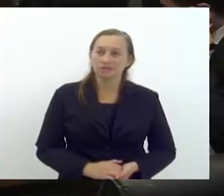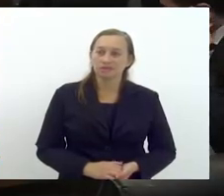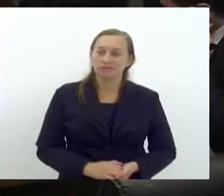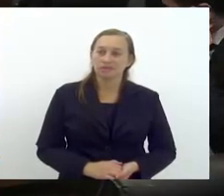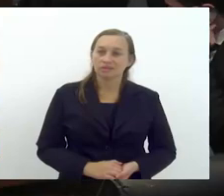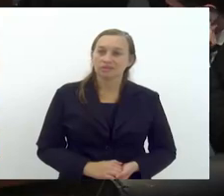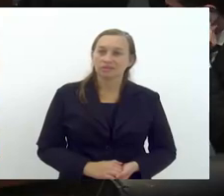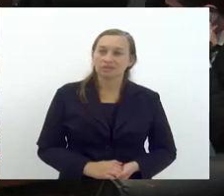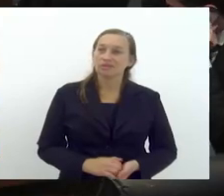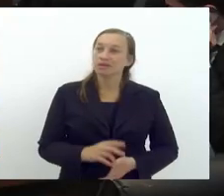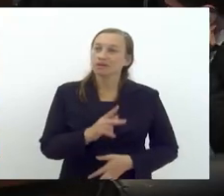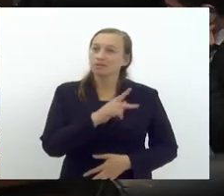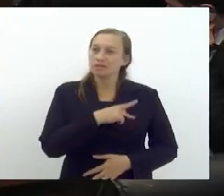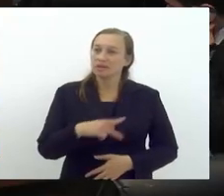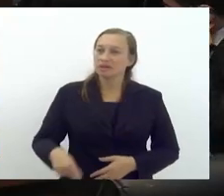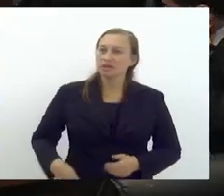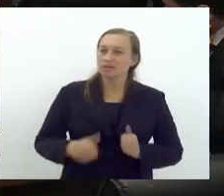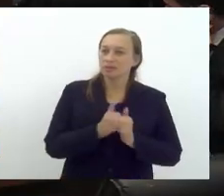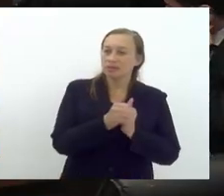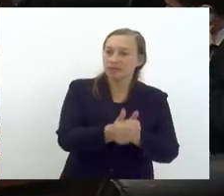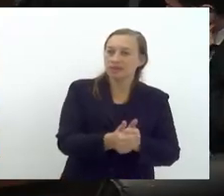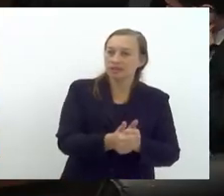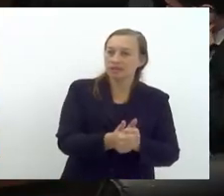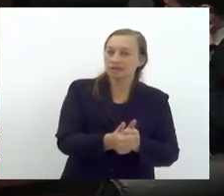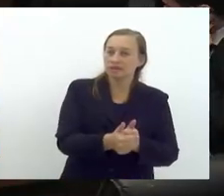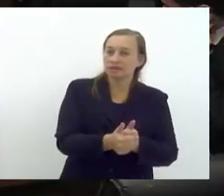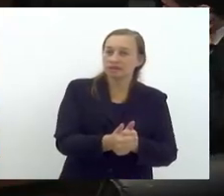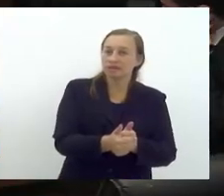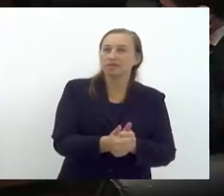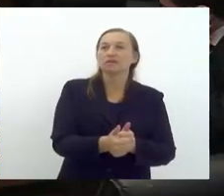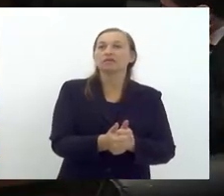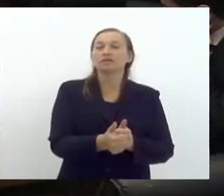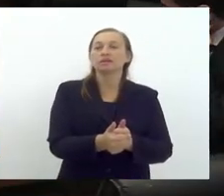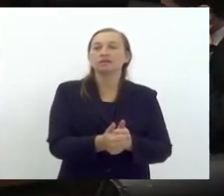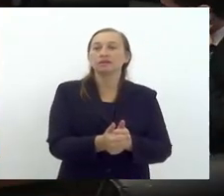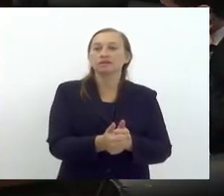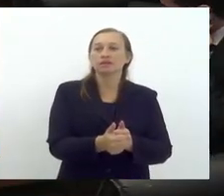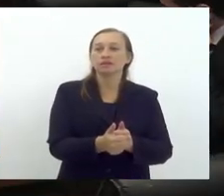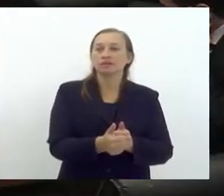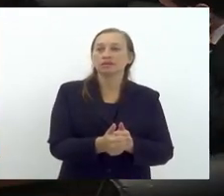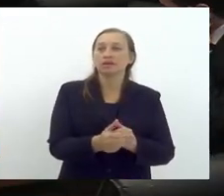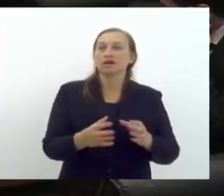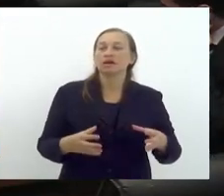Presidente para encaminhar pela liderança do pl voto sim